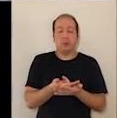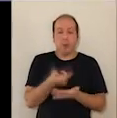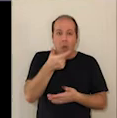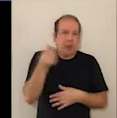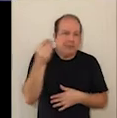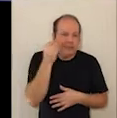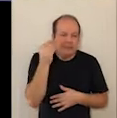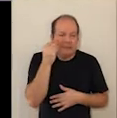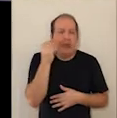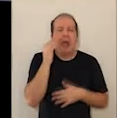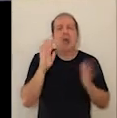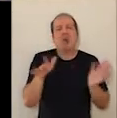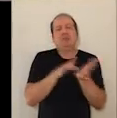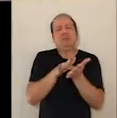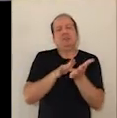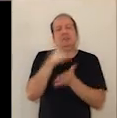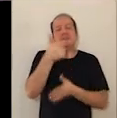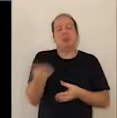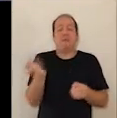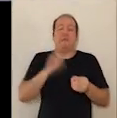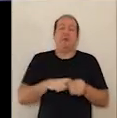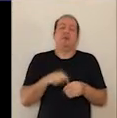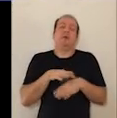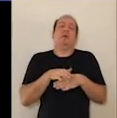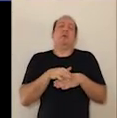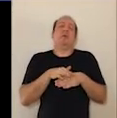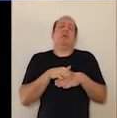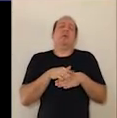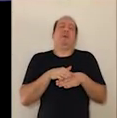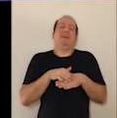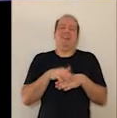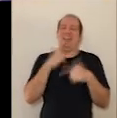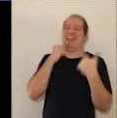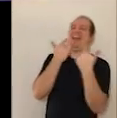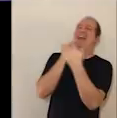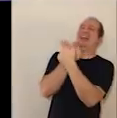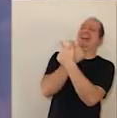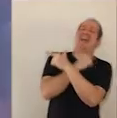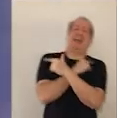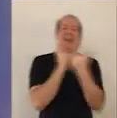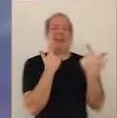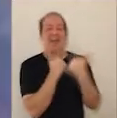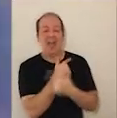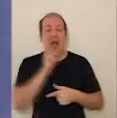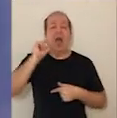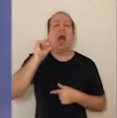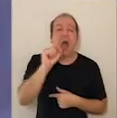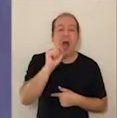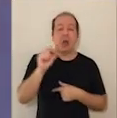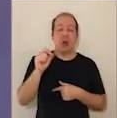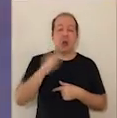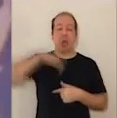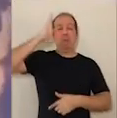Bem, só me falta agora a extrema unção. E quanto a vocês, patifes, hei de ungir-vos